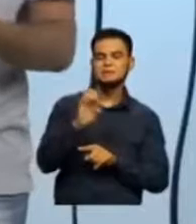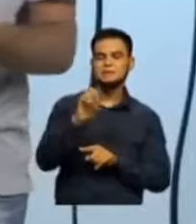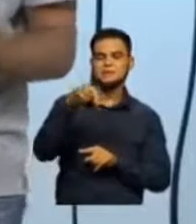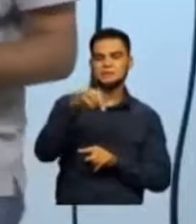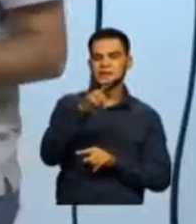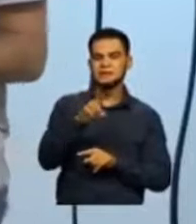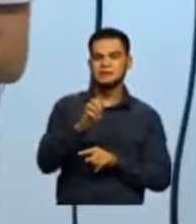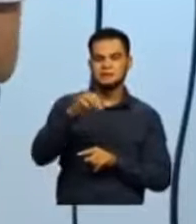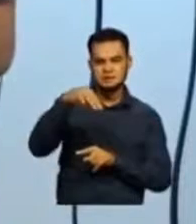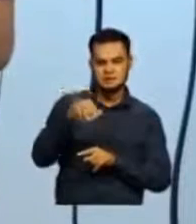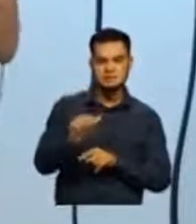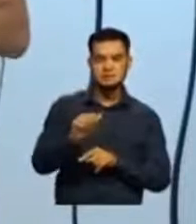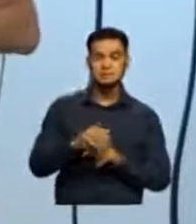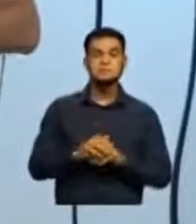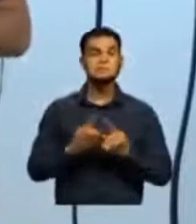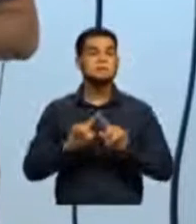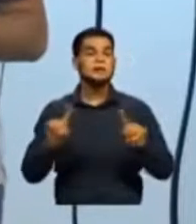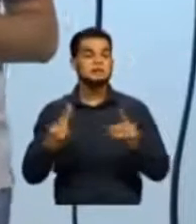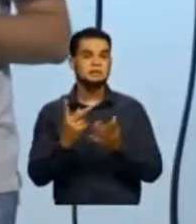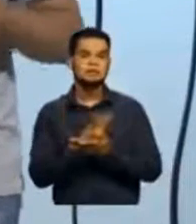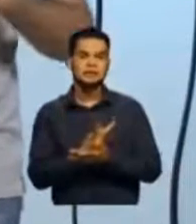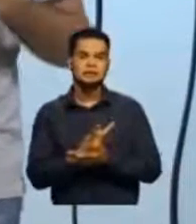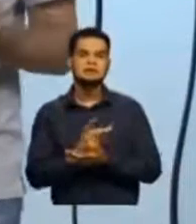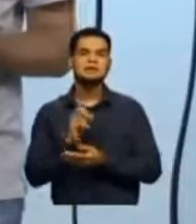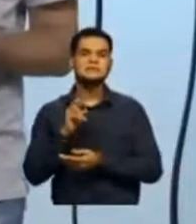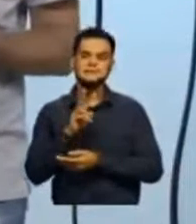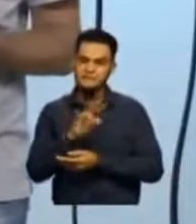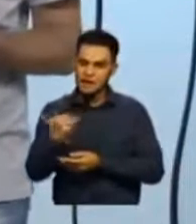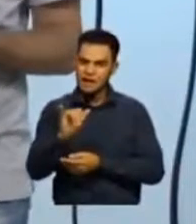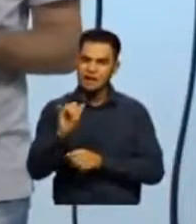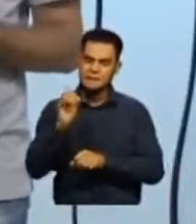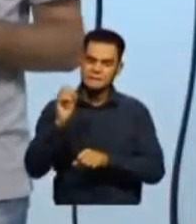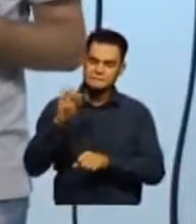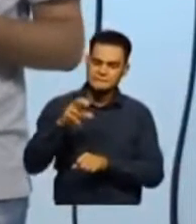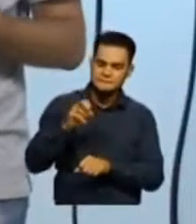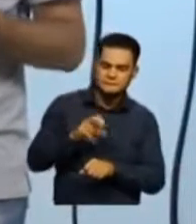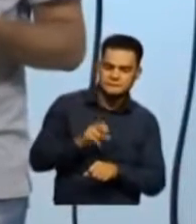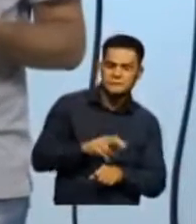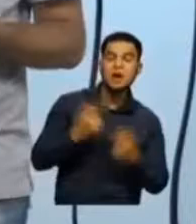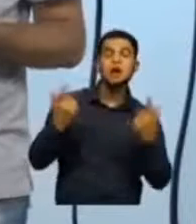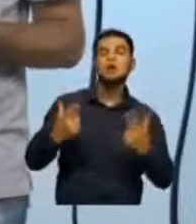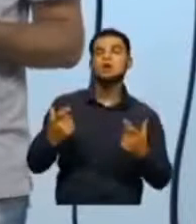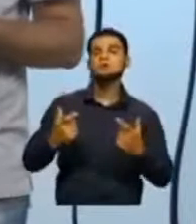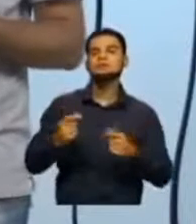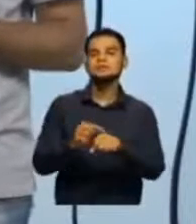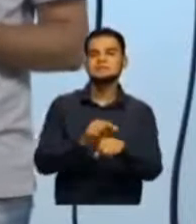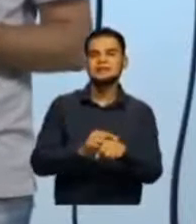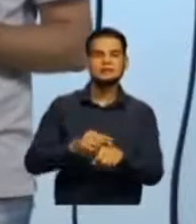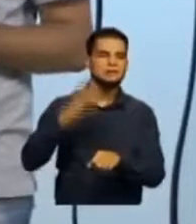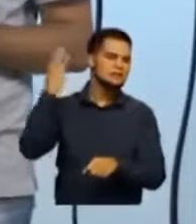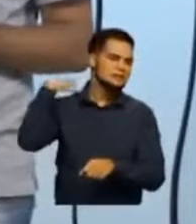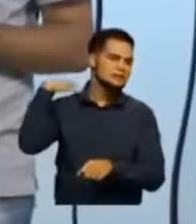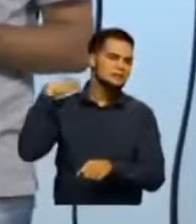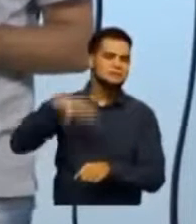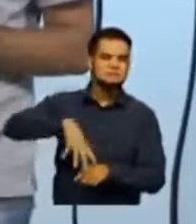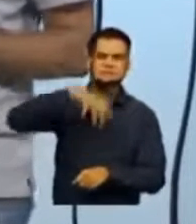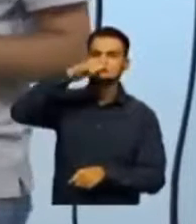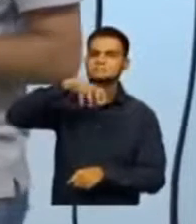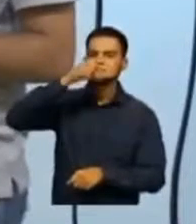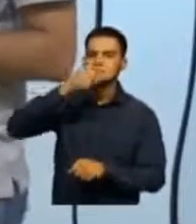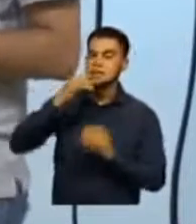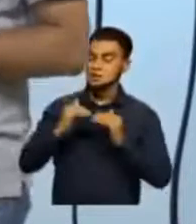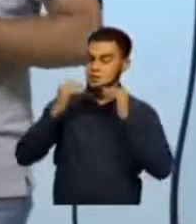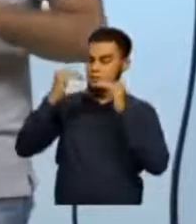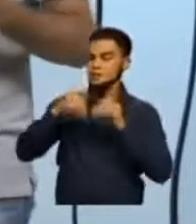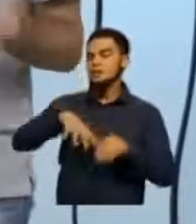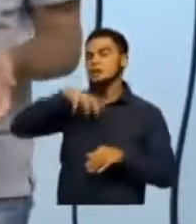essa enzima, tá? Mas ele vai atingir as nossas células pulmonares, né, do nosso trato respiratório superior,